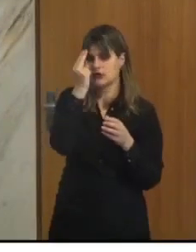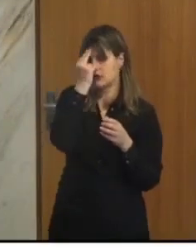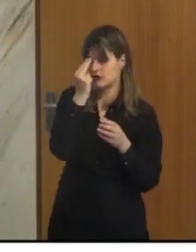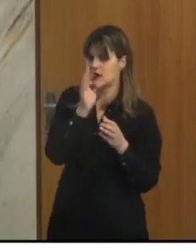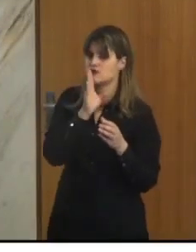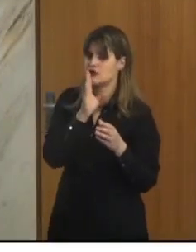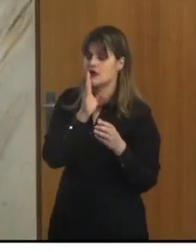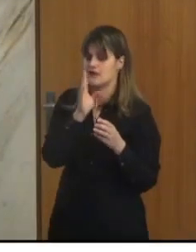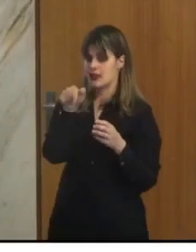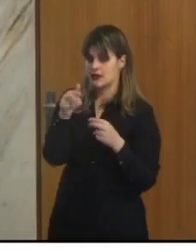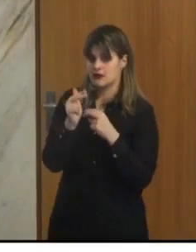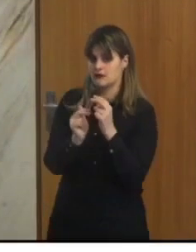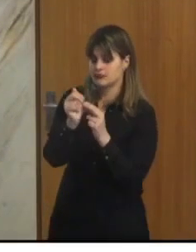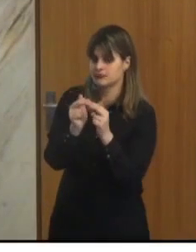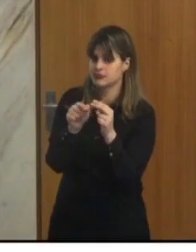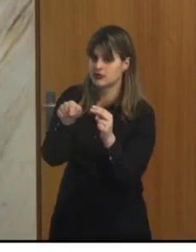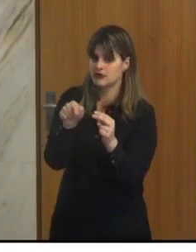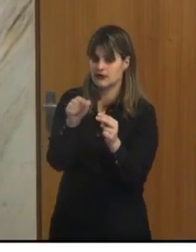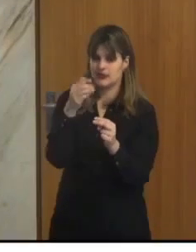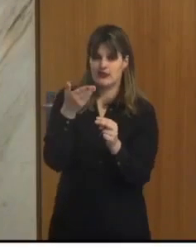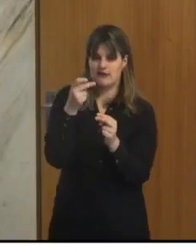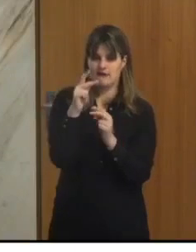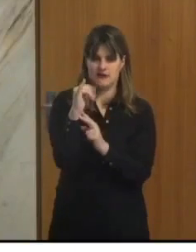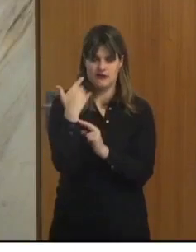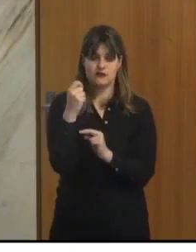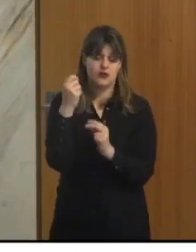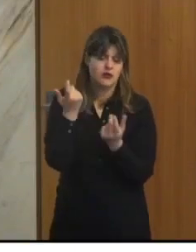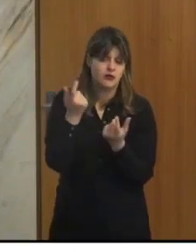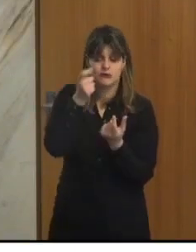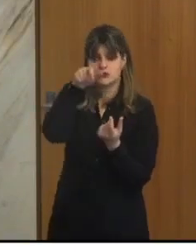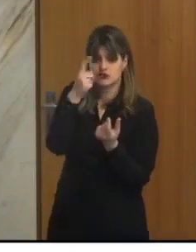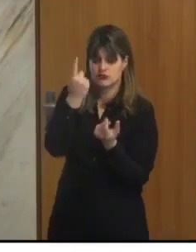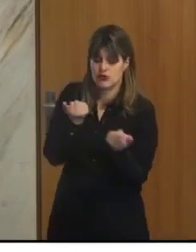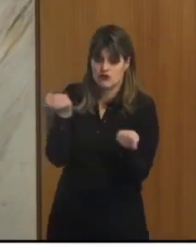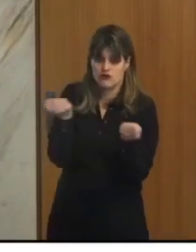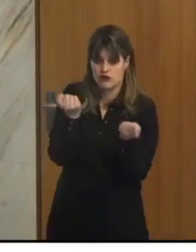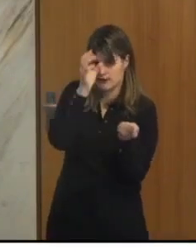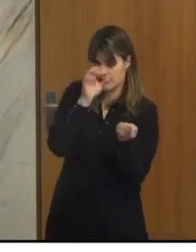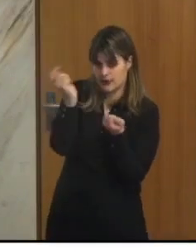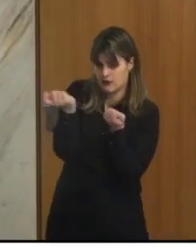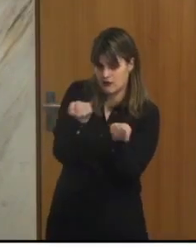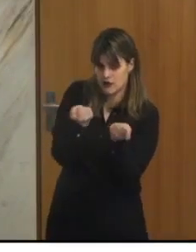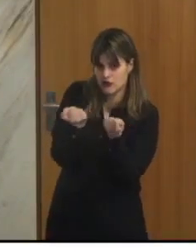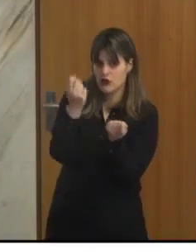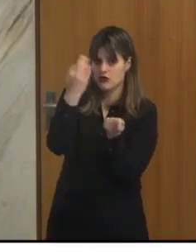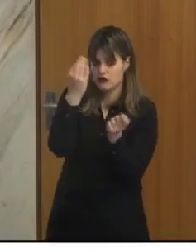terá sido construído por Segenando de Davides, um governador da cidade de Coimbra, moçárabe, ainda em plena